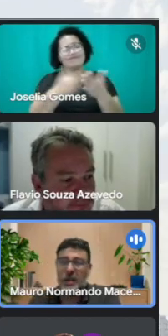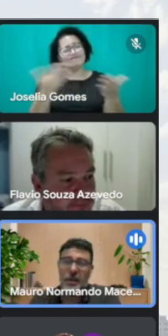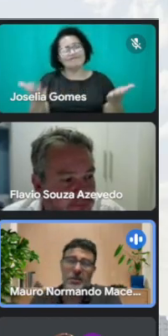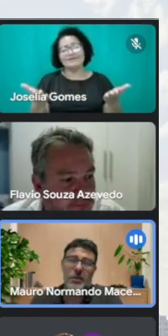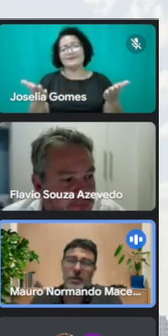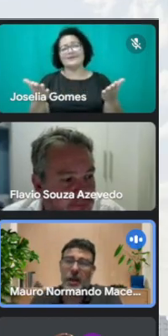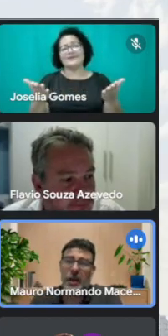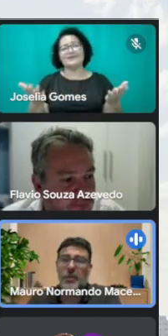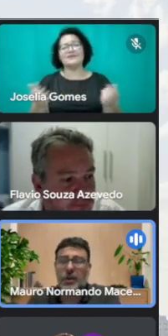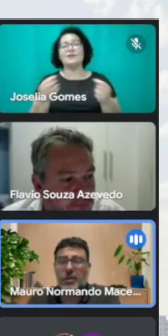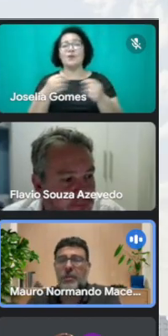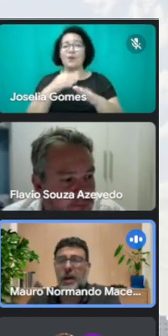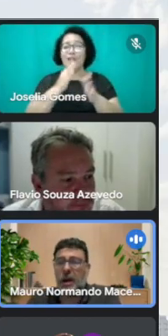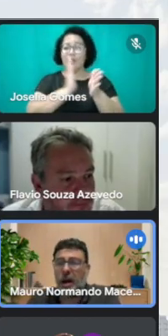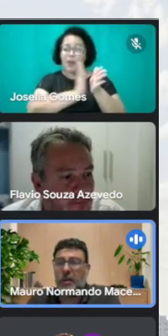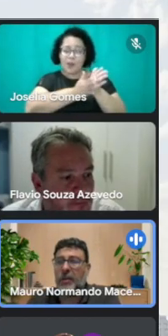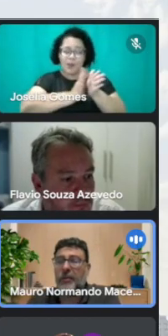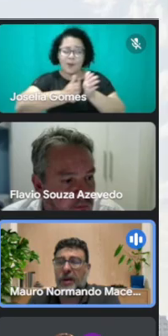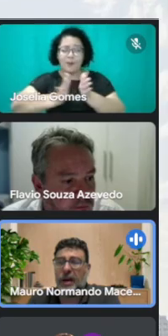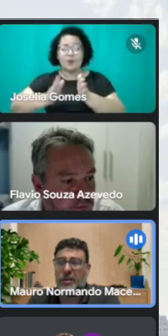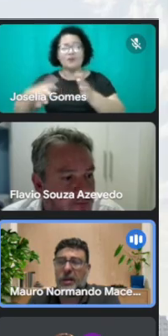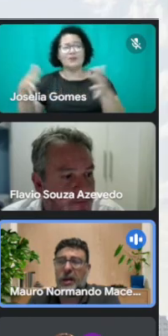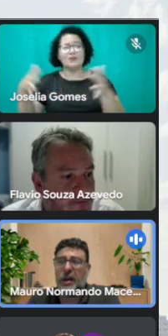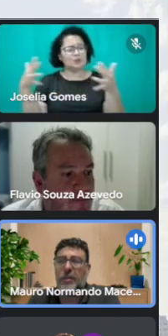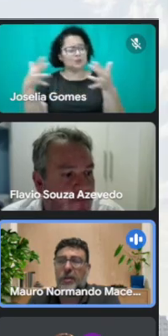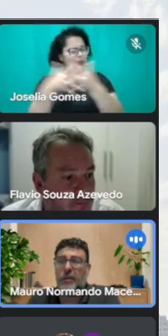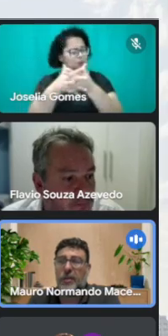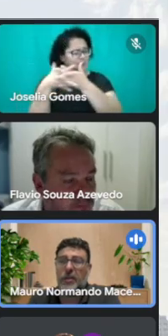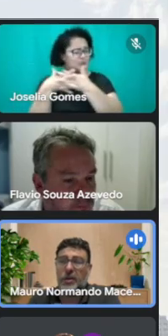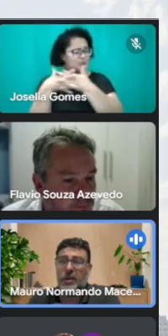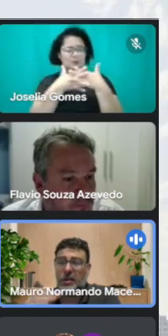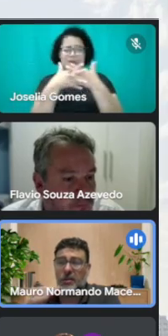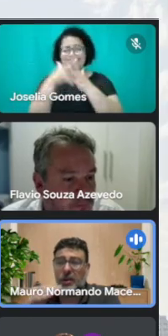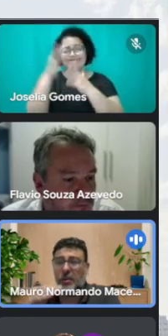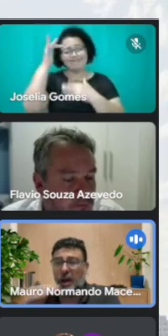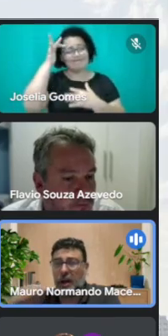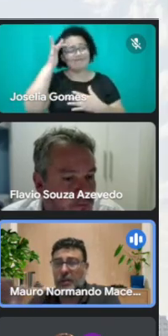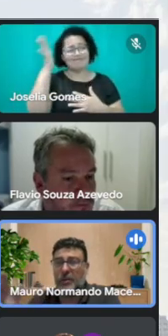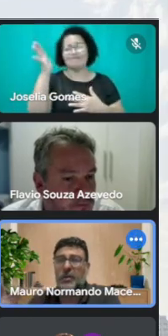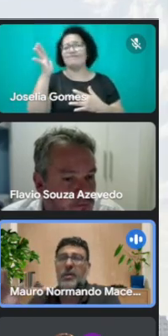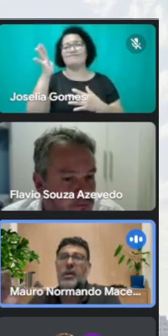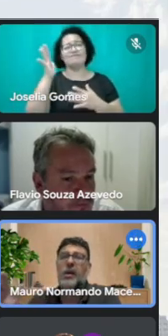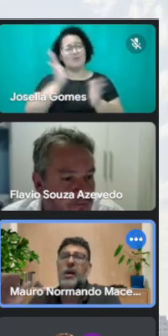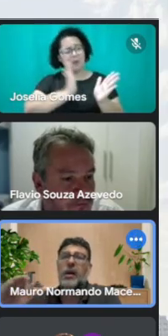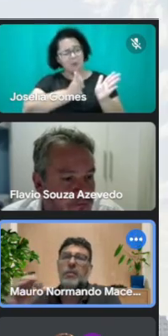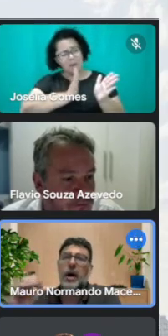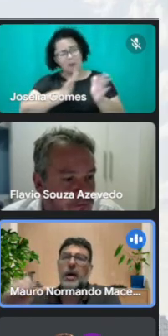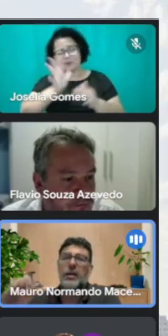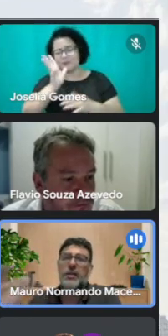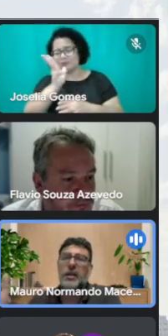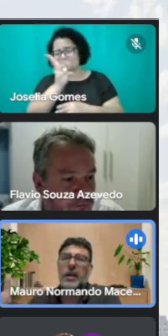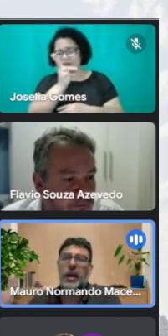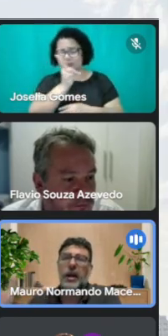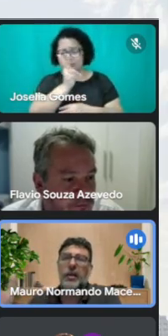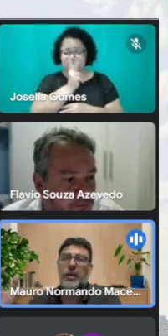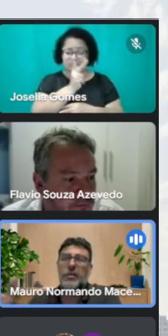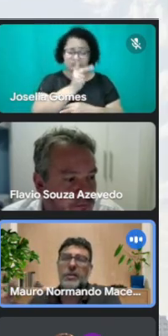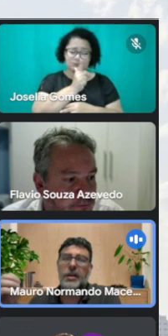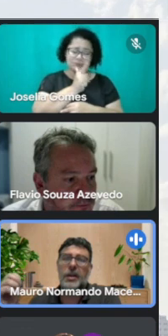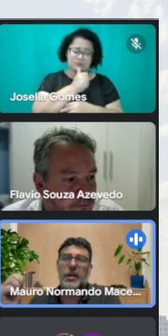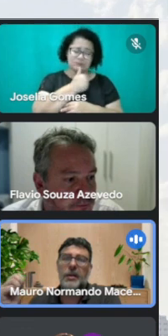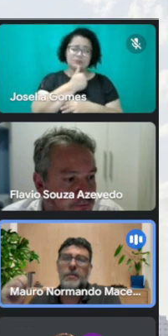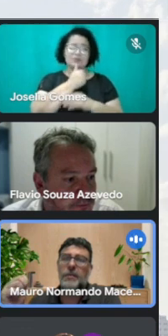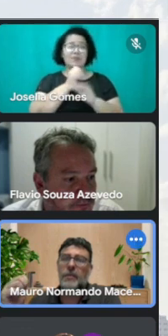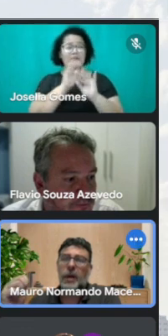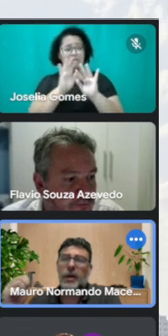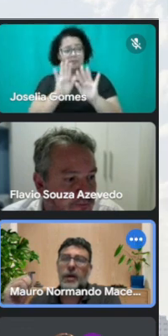processo é um processo que é muito complicado, não é fácil, né? É um processo muito lento, mas que é uma